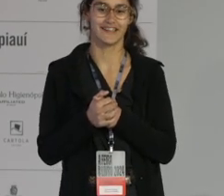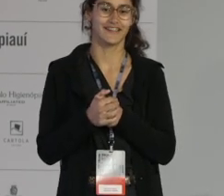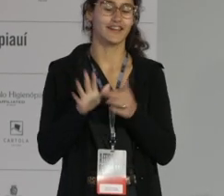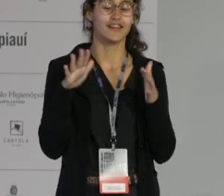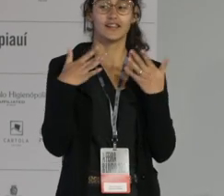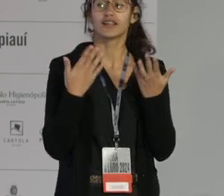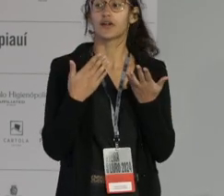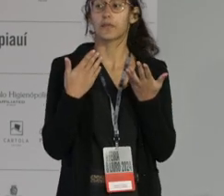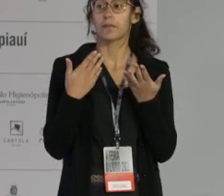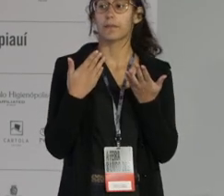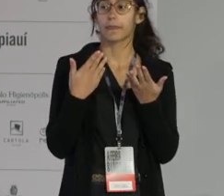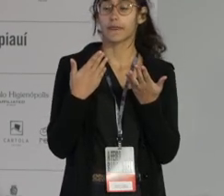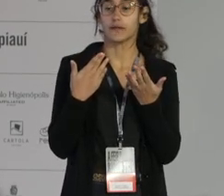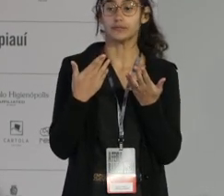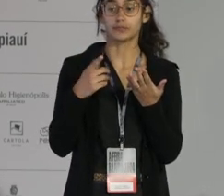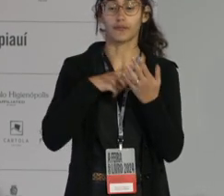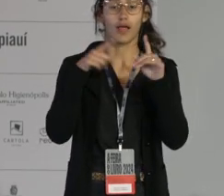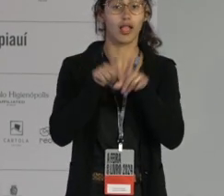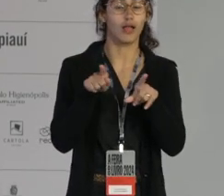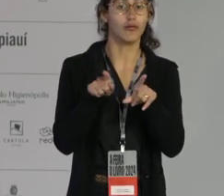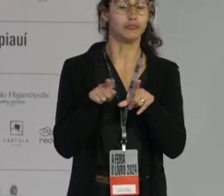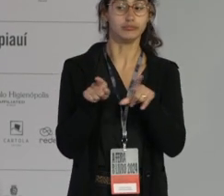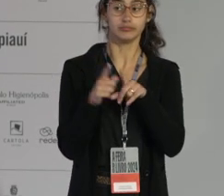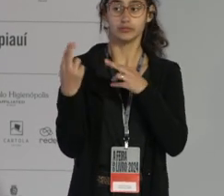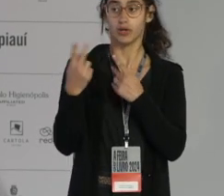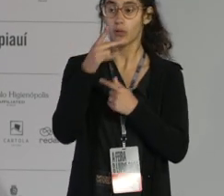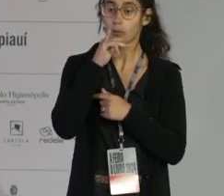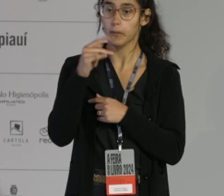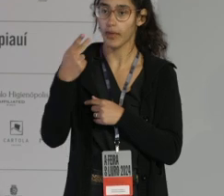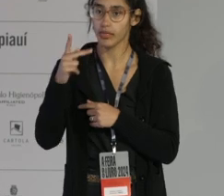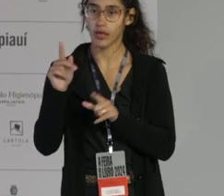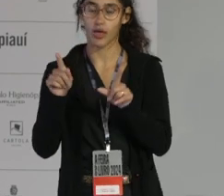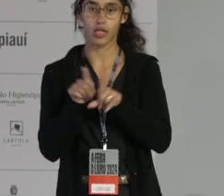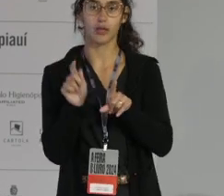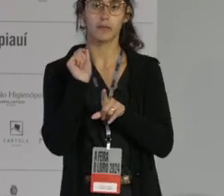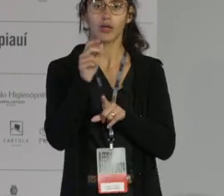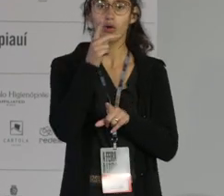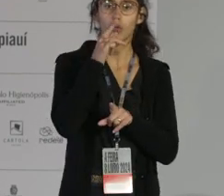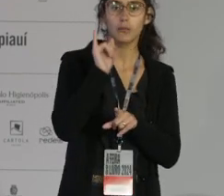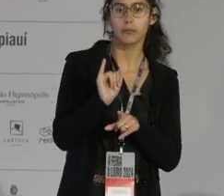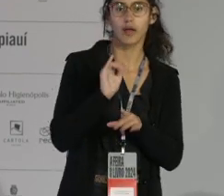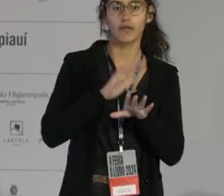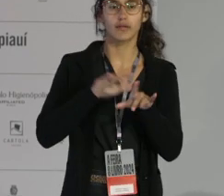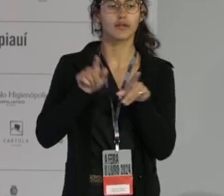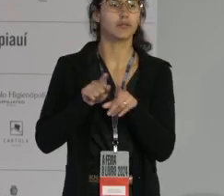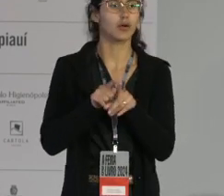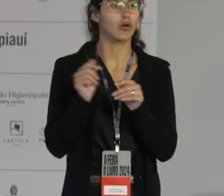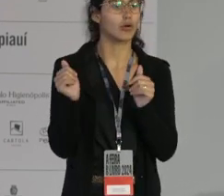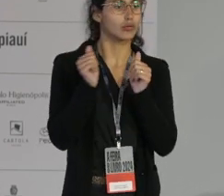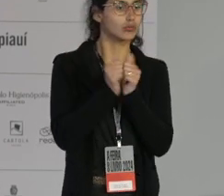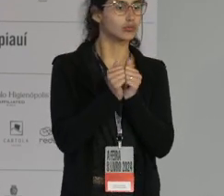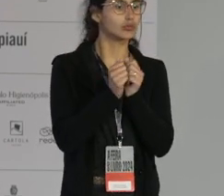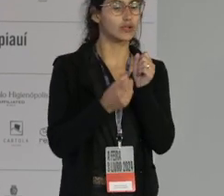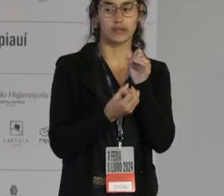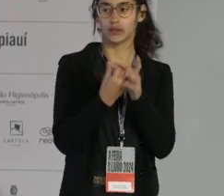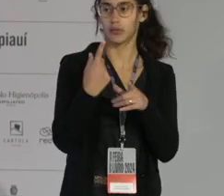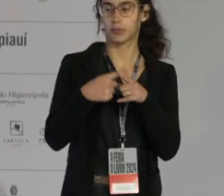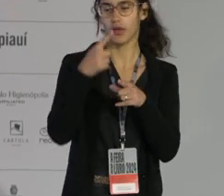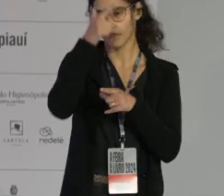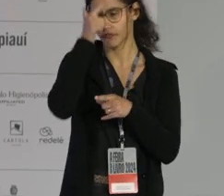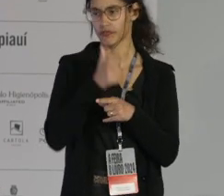E daí daí tem essa coisa com o pai dele também, que o pai se retraça tipo, a origem de porque ele é